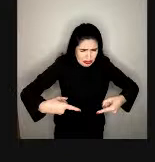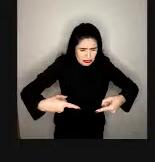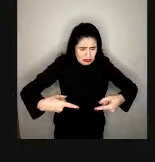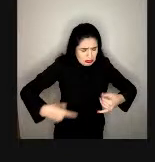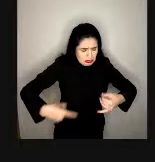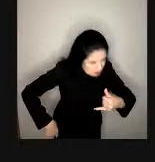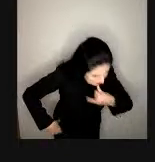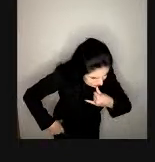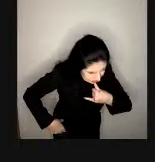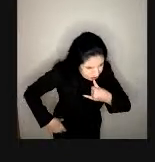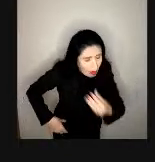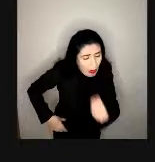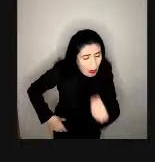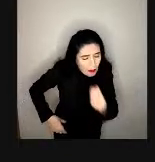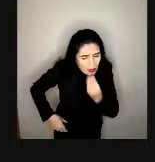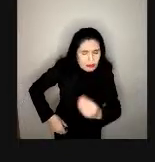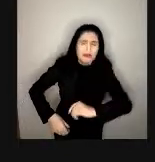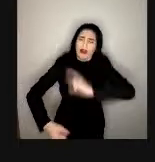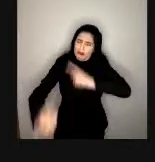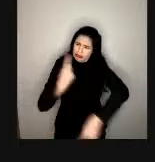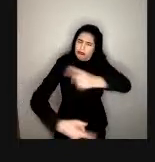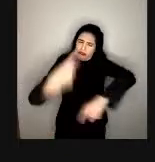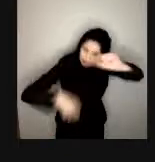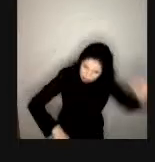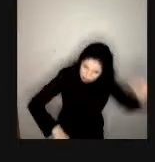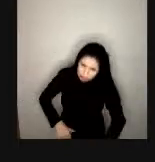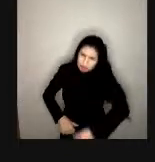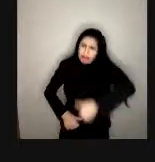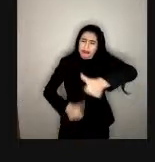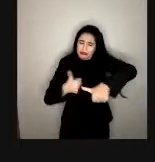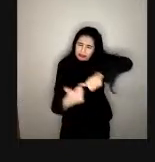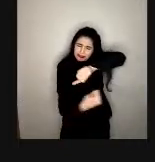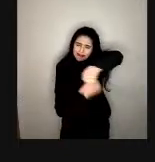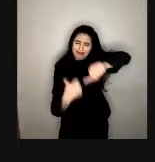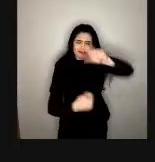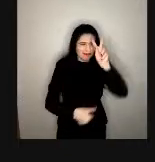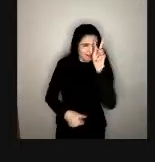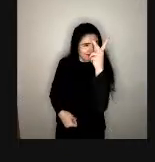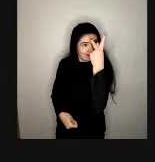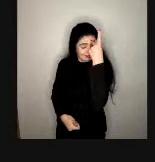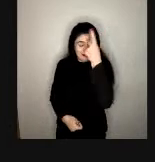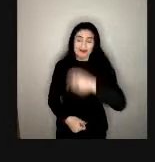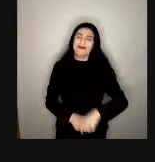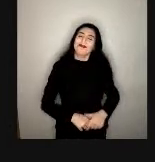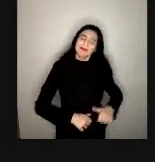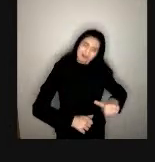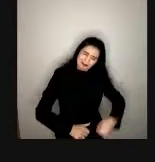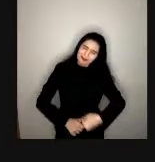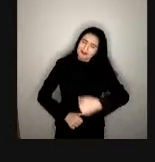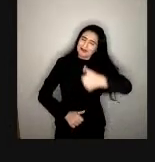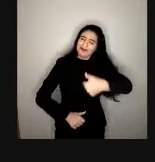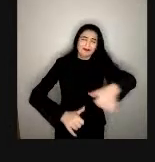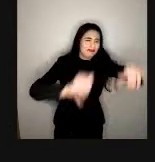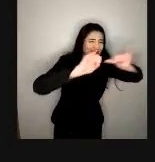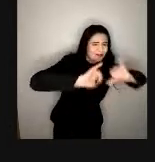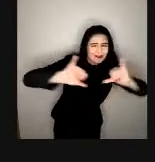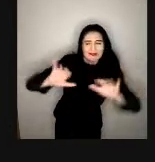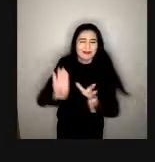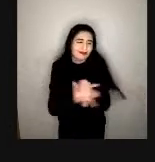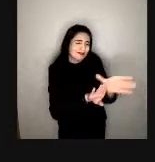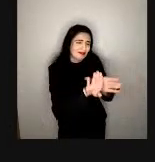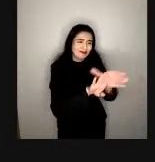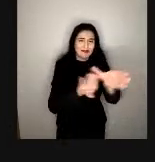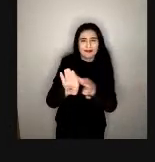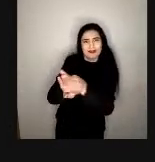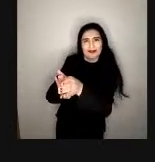de crescimento, de mostrar que eu sou mais que a doença e que eu tenho algo bacana para deixar para as pessoas. Então, eu